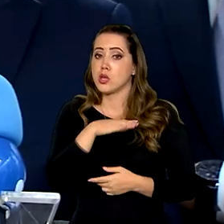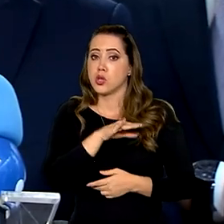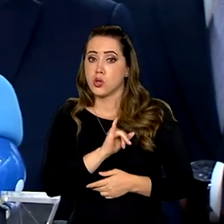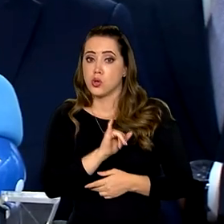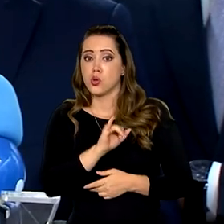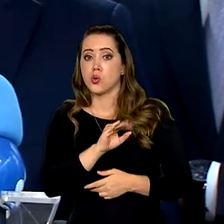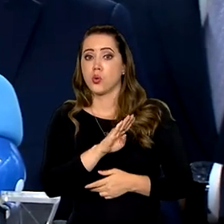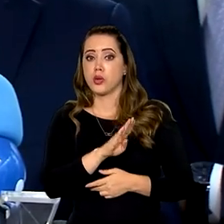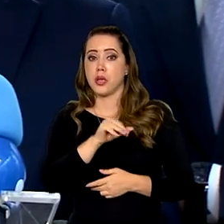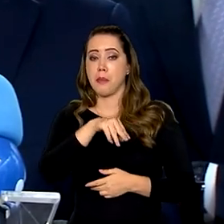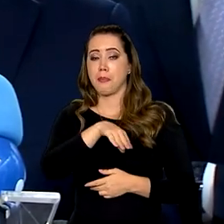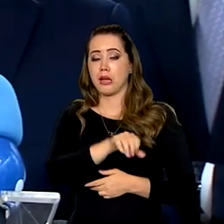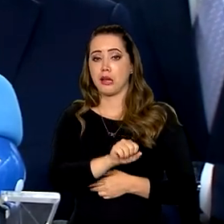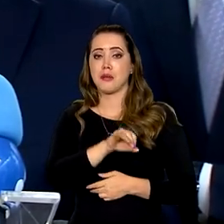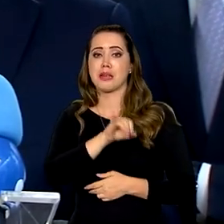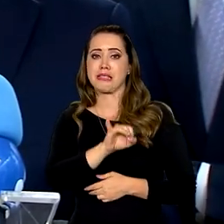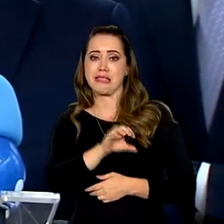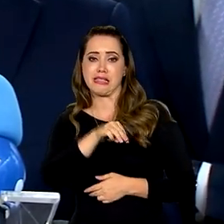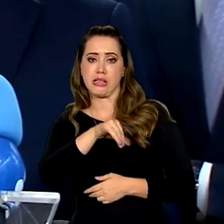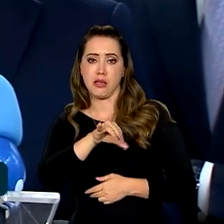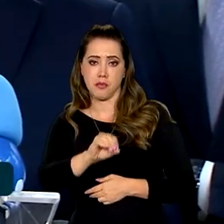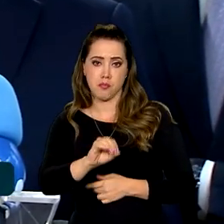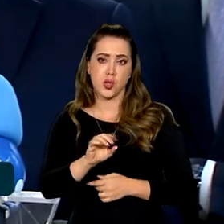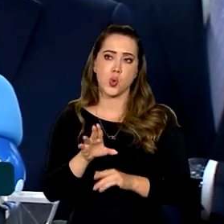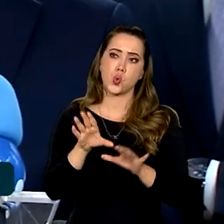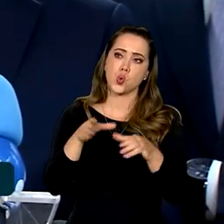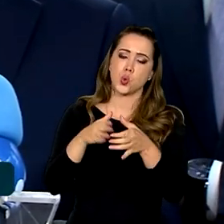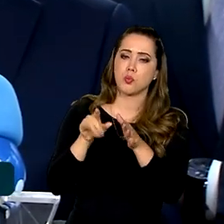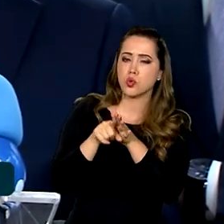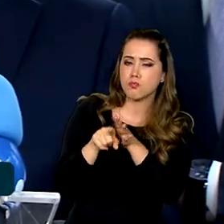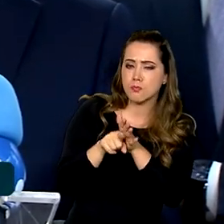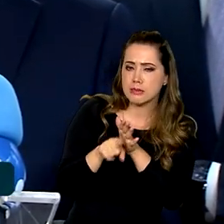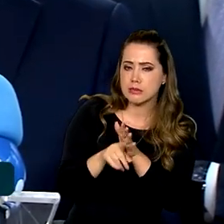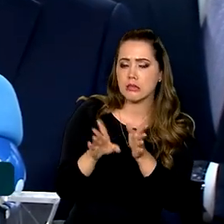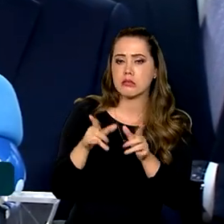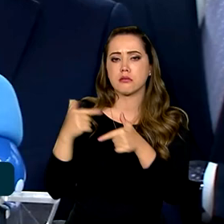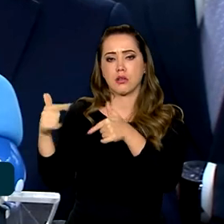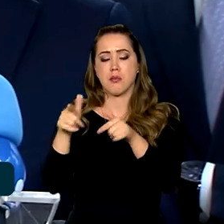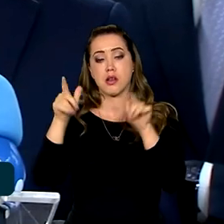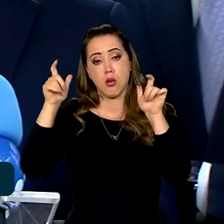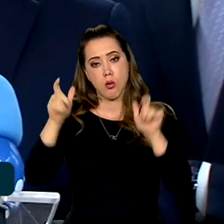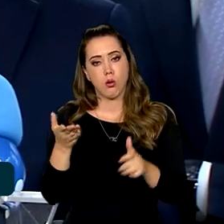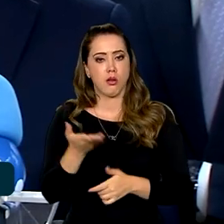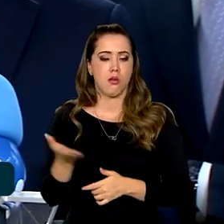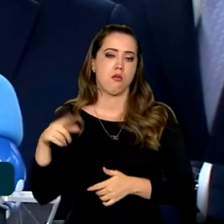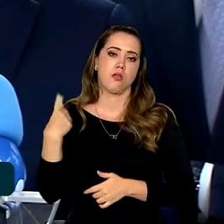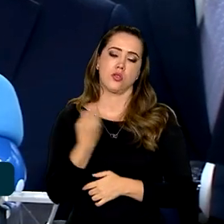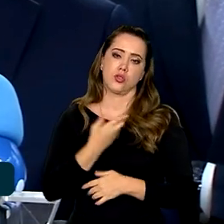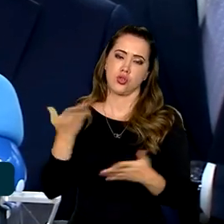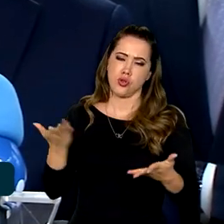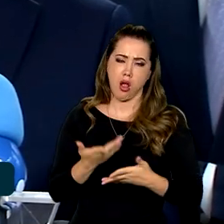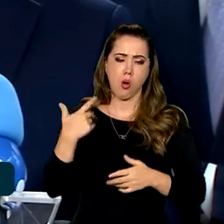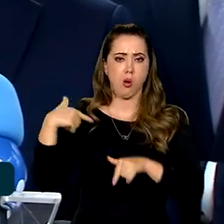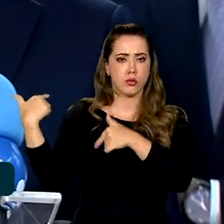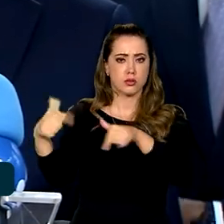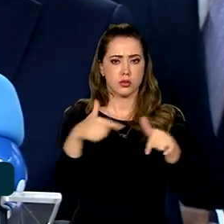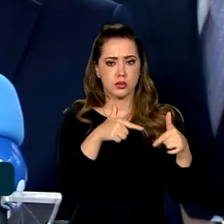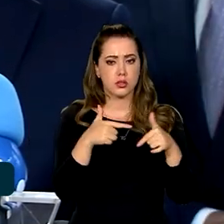ICMBio, instituições de pesquisa estão trabalhando na região. Estamos fazendo agora uma